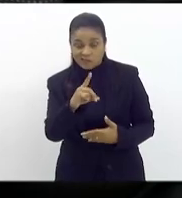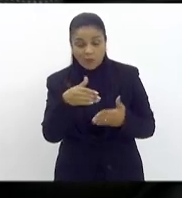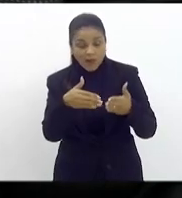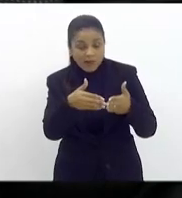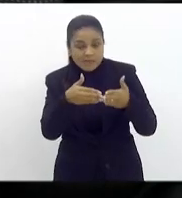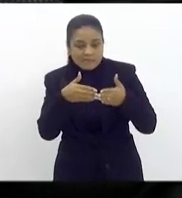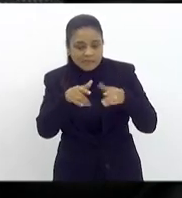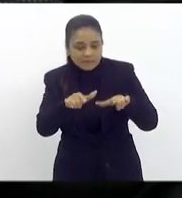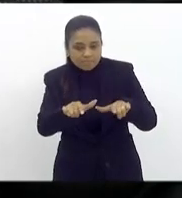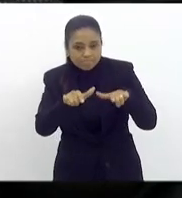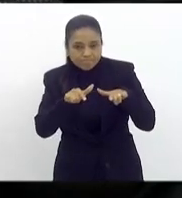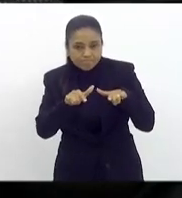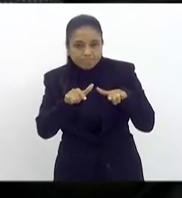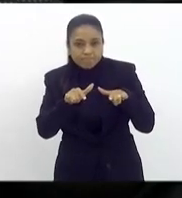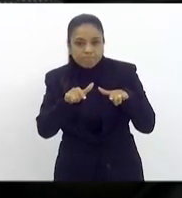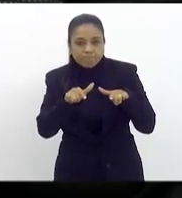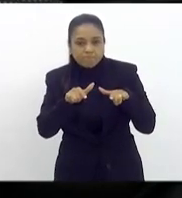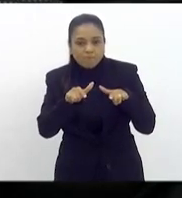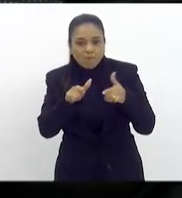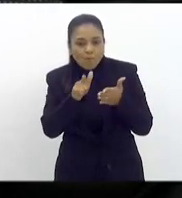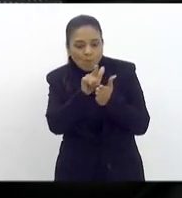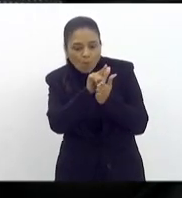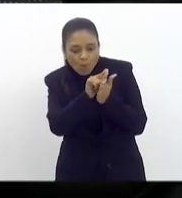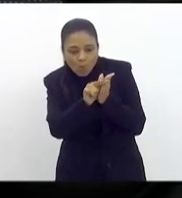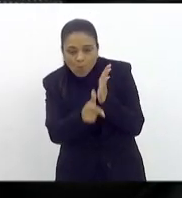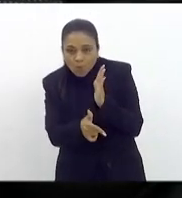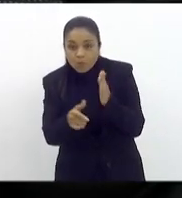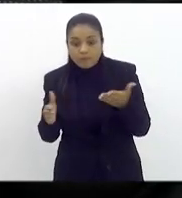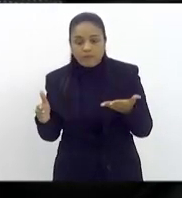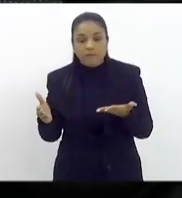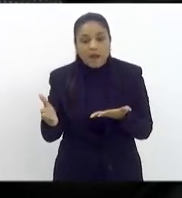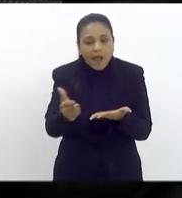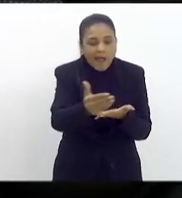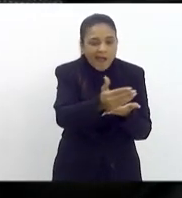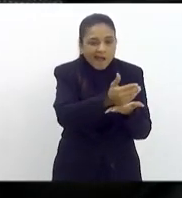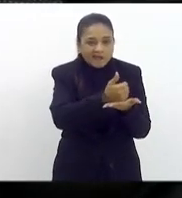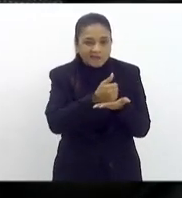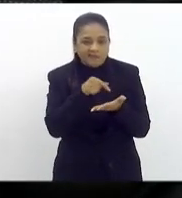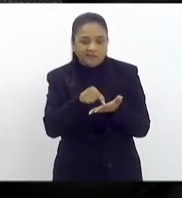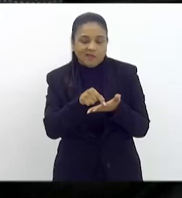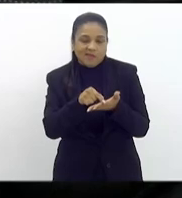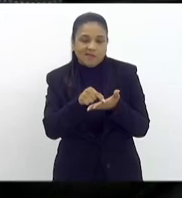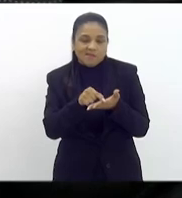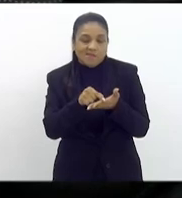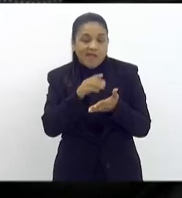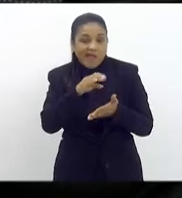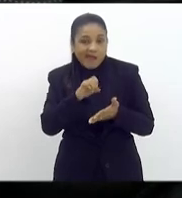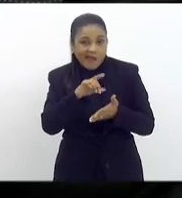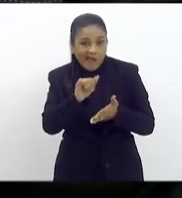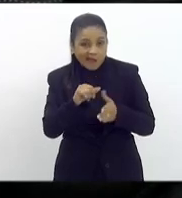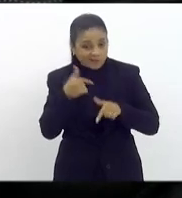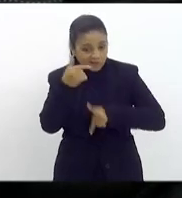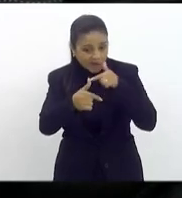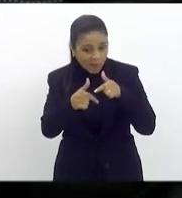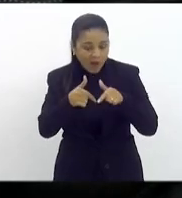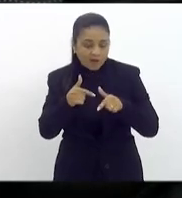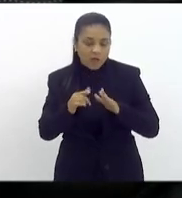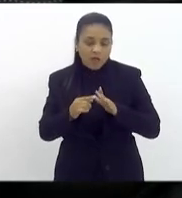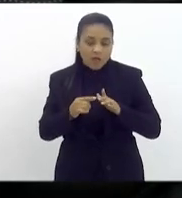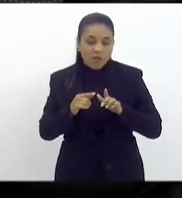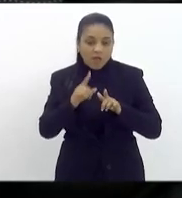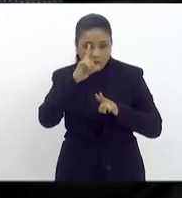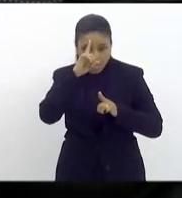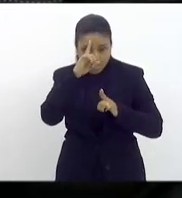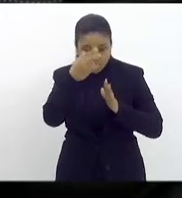uma licença em branco para arrecadar. O objetivo do ECAD é promover a arrecadação. As regras da distribuição e